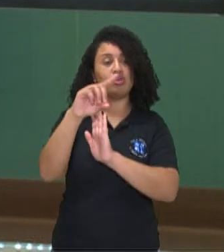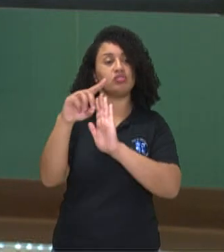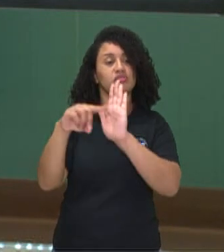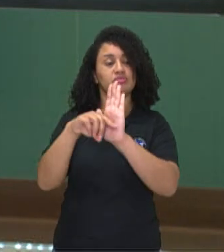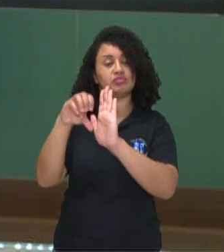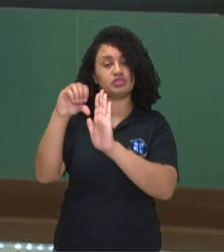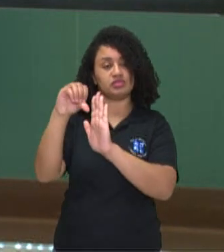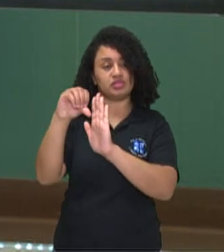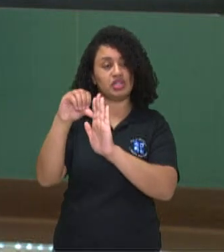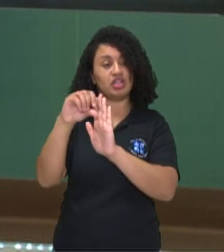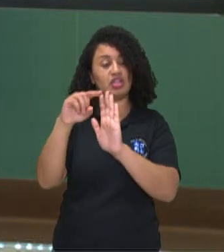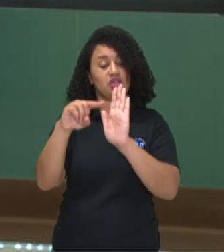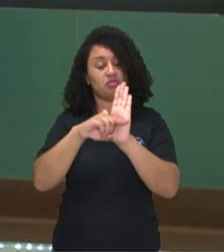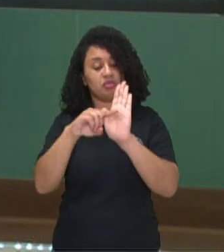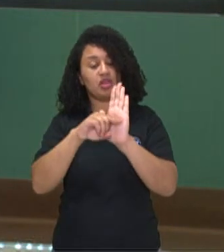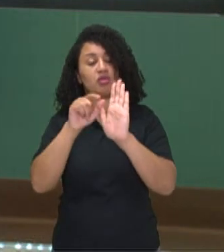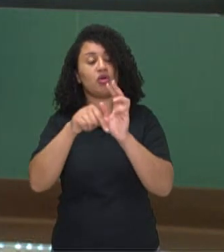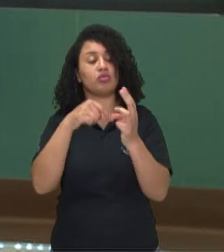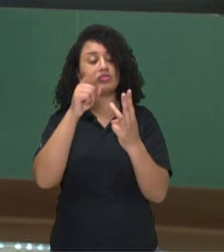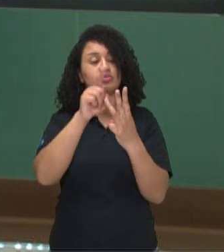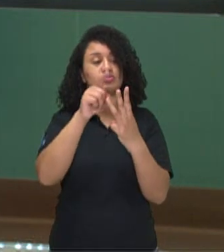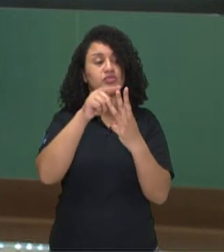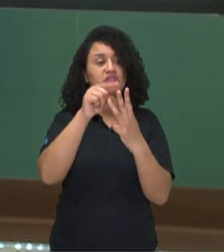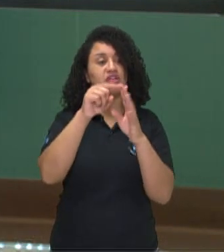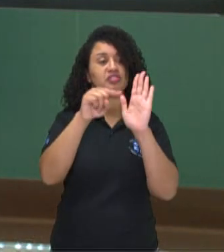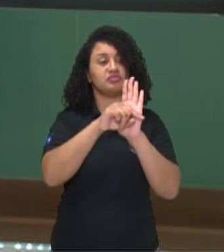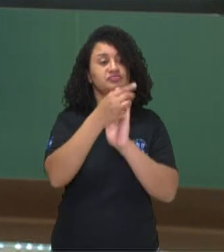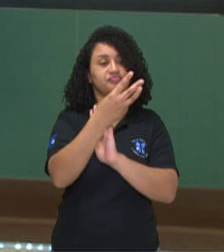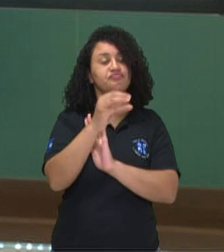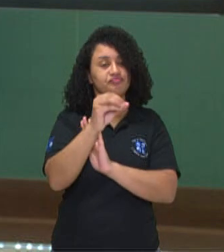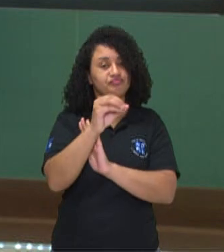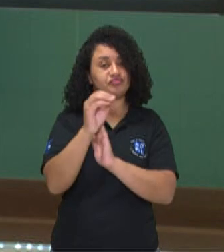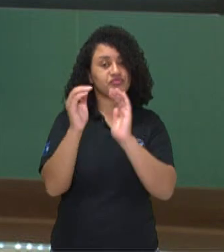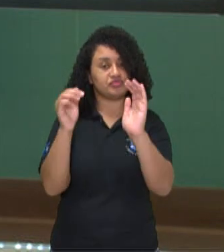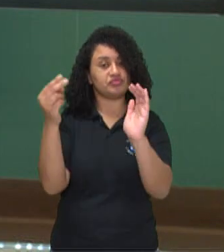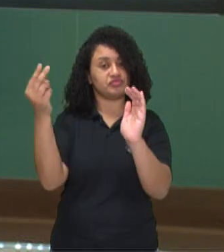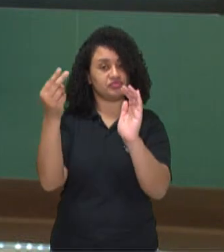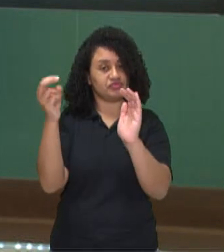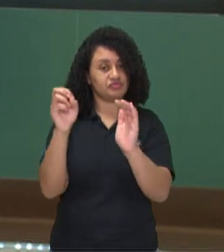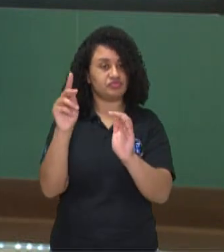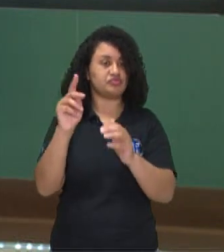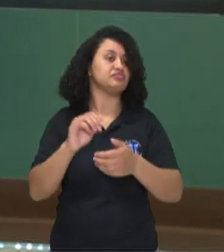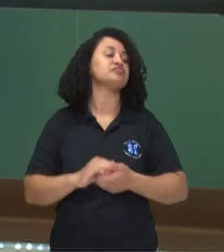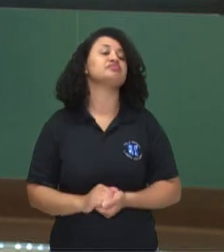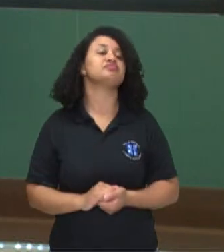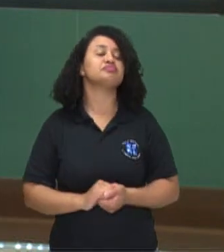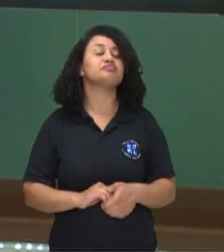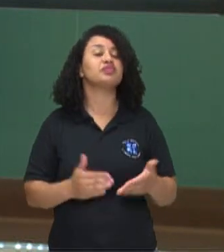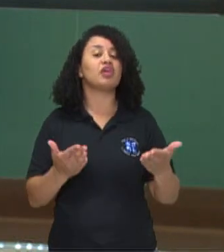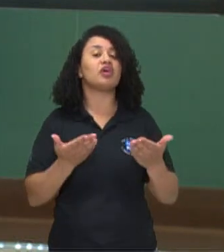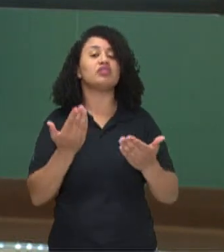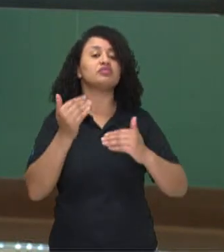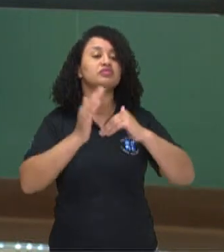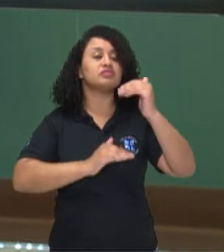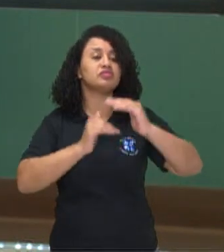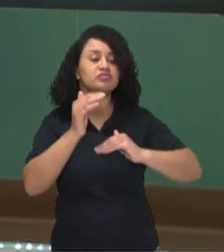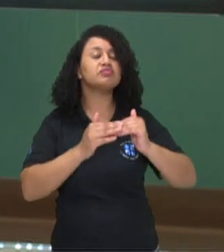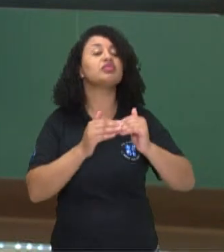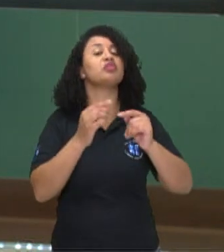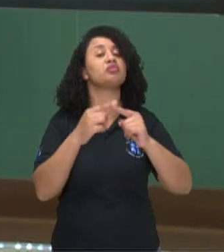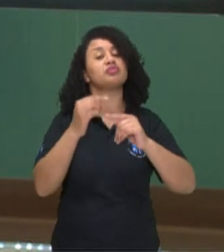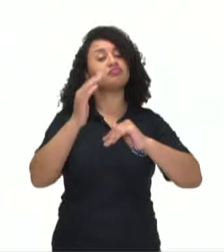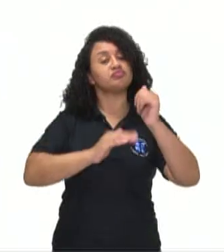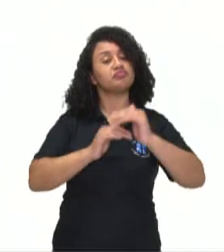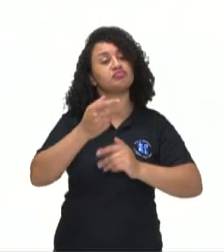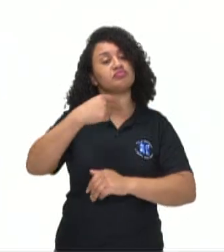central, 2 vezes 5x vezes menos 3, dá menos 30, tá bom? Então, vamos lá, vamos praticar, porque é na prática que a gente